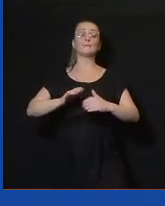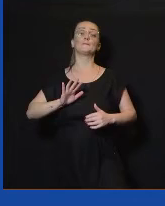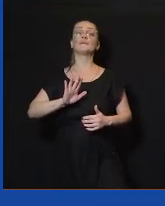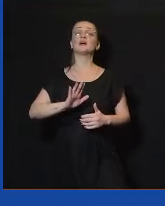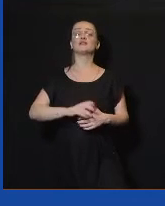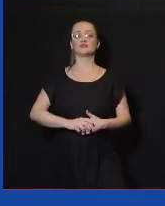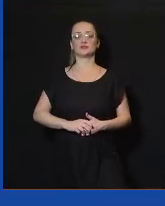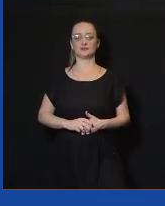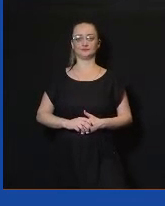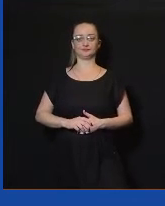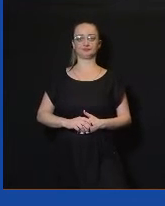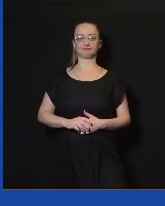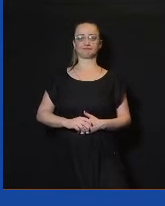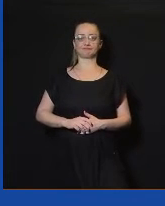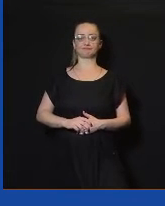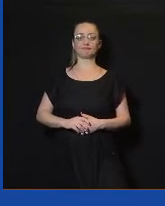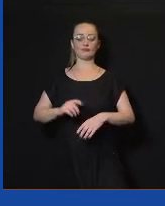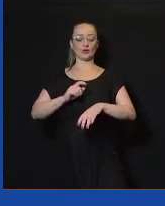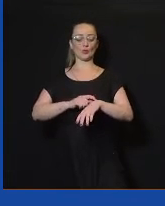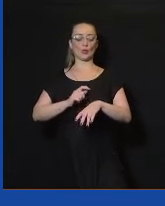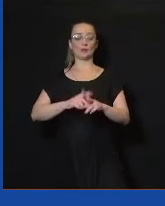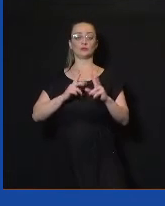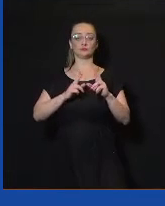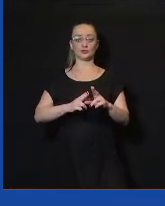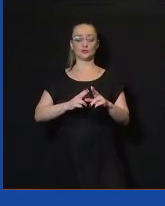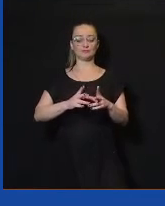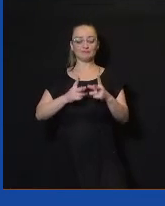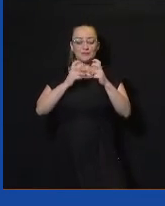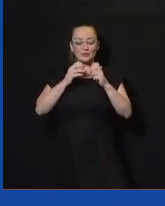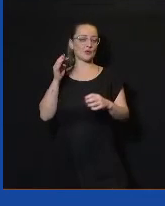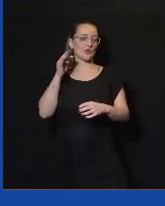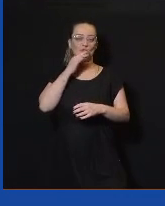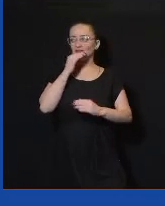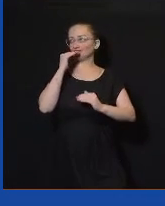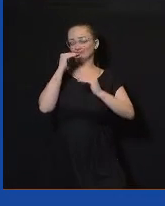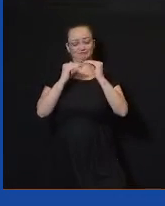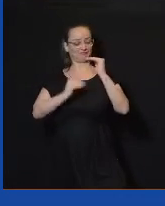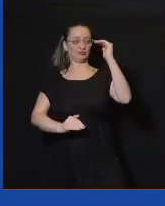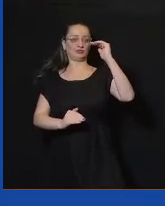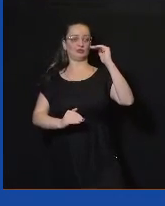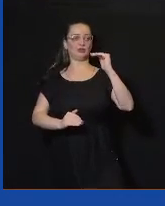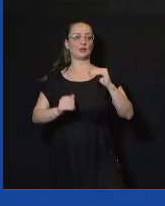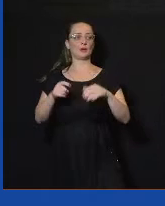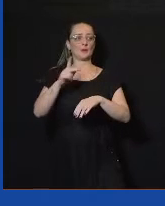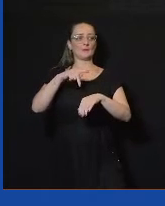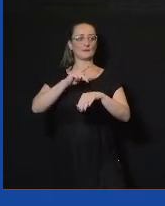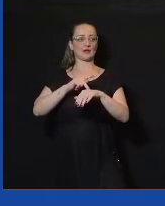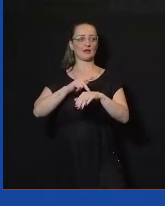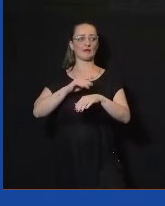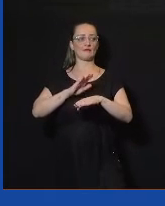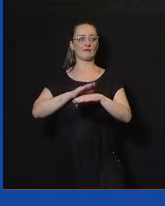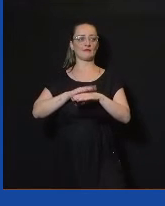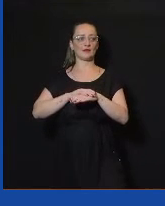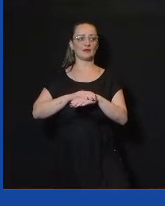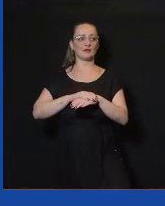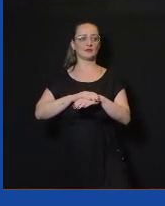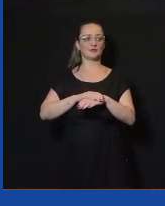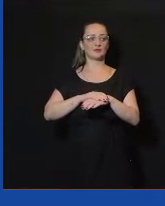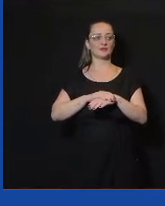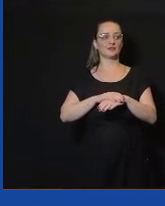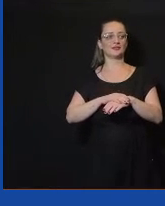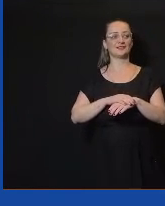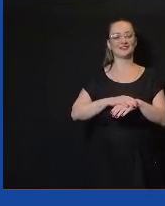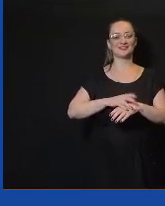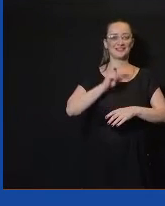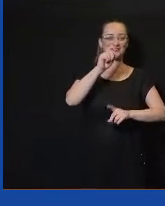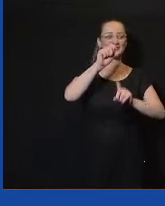tempo, a constatação óbvia da desigualdade do nosso país faz com que eu chegue hoje, 5 meses depois da